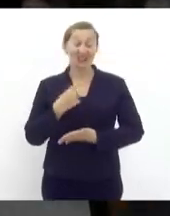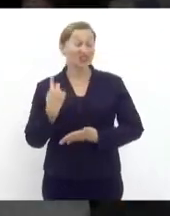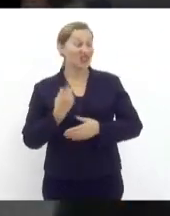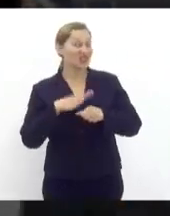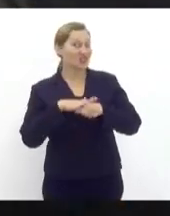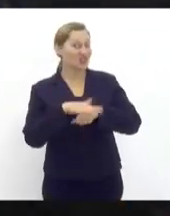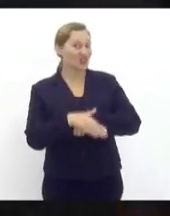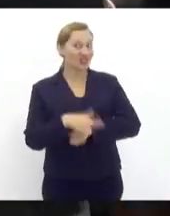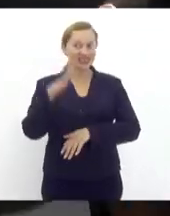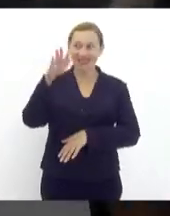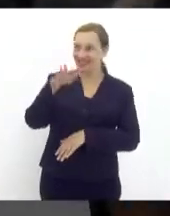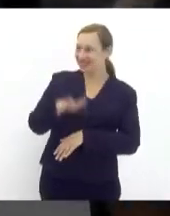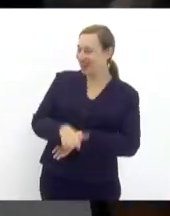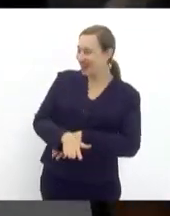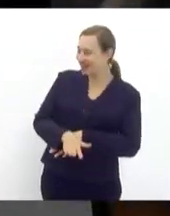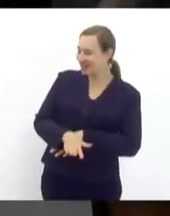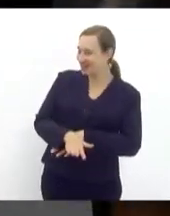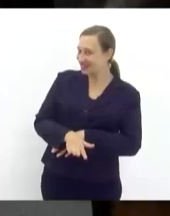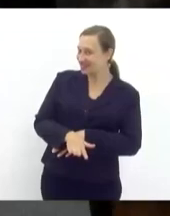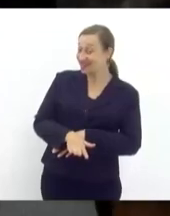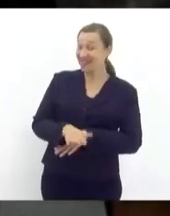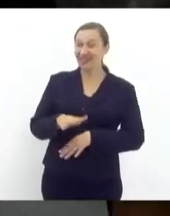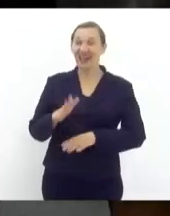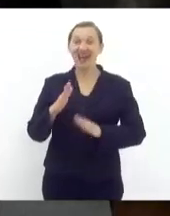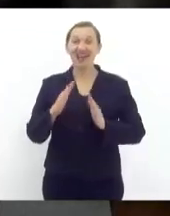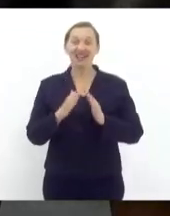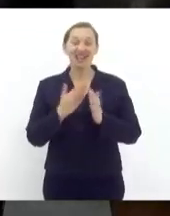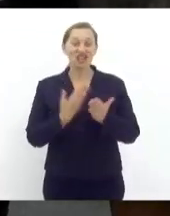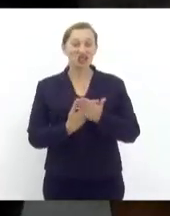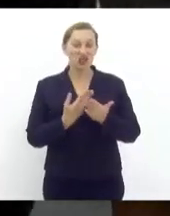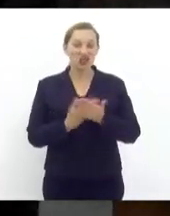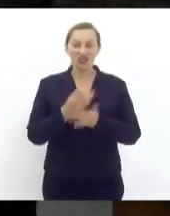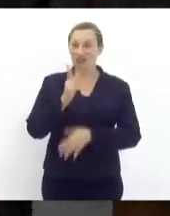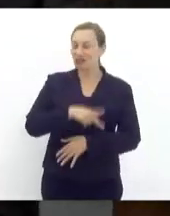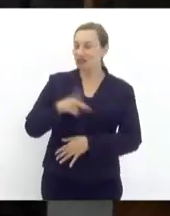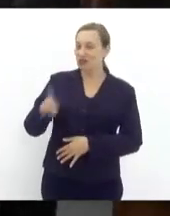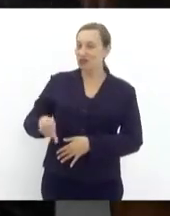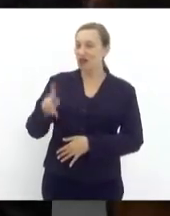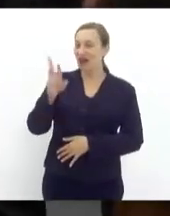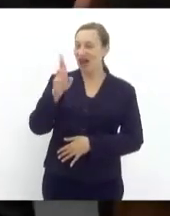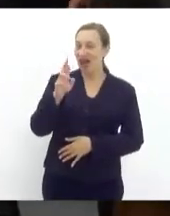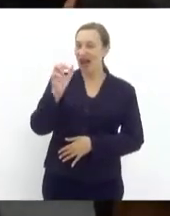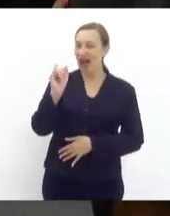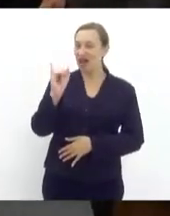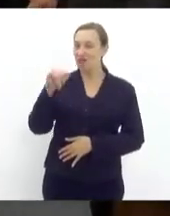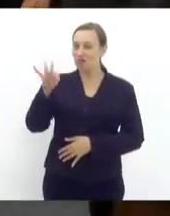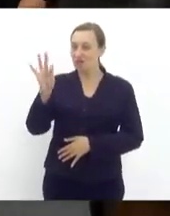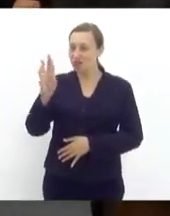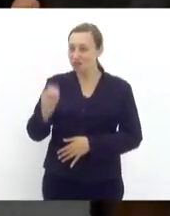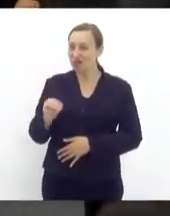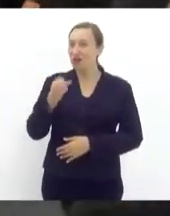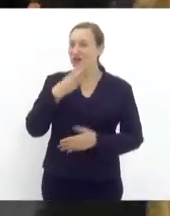noites e tardes não é na Escolhido Professor Raimundo bem-vindo geral